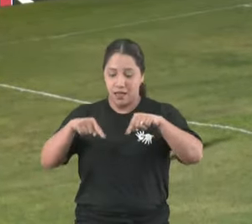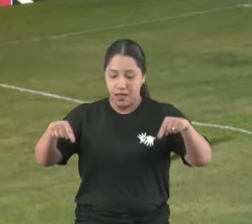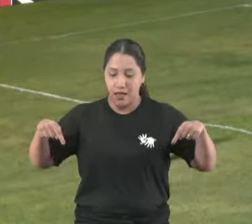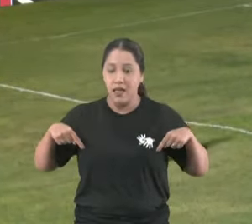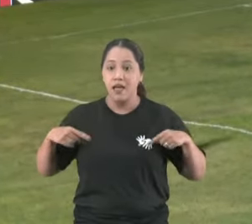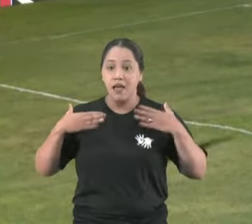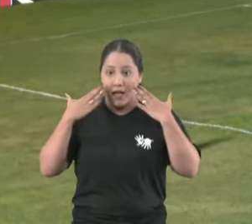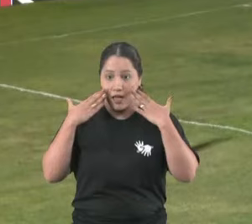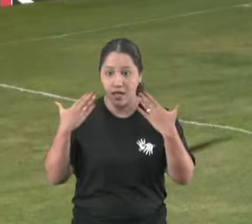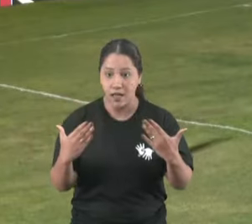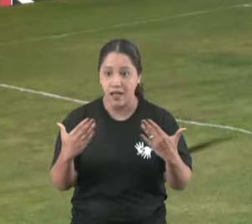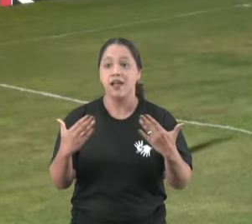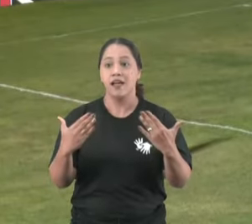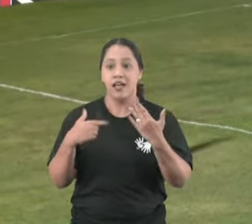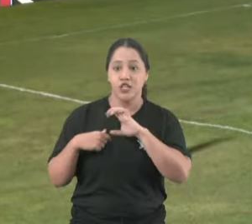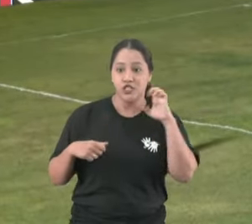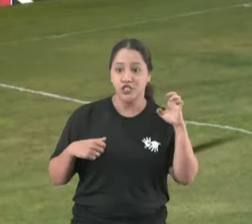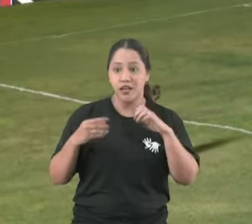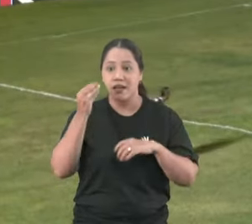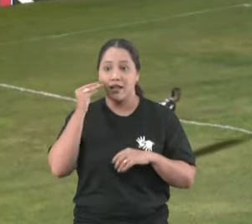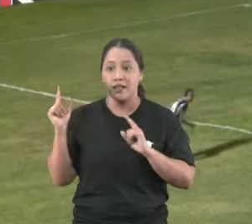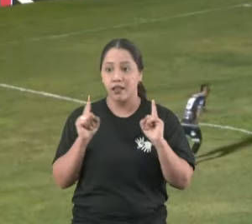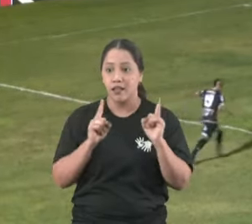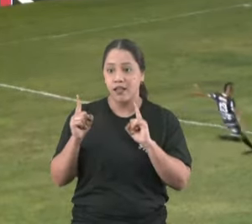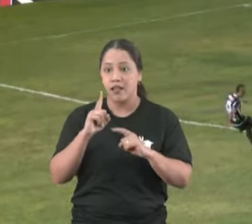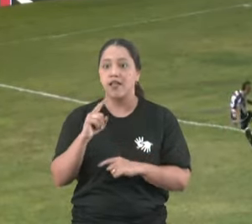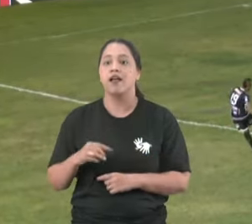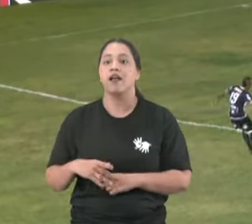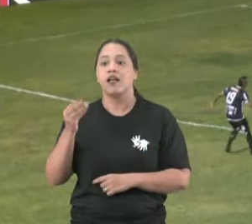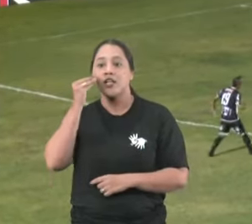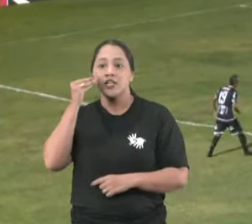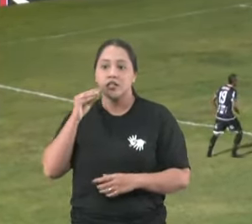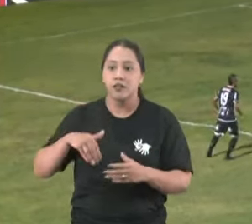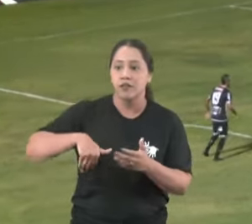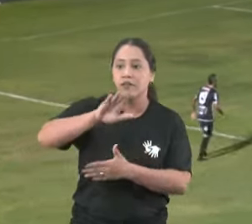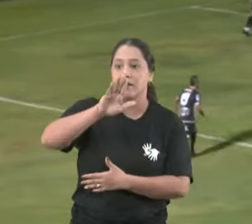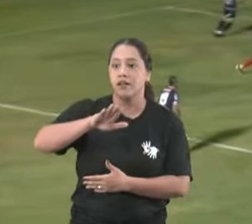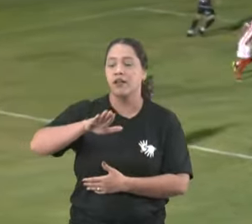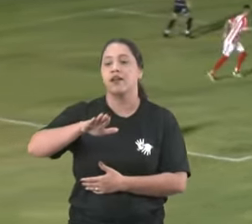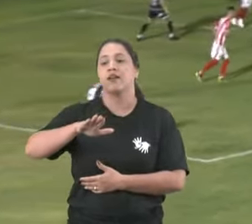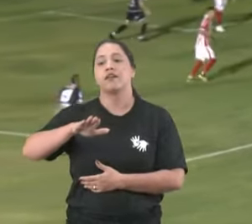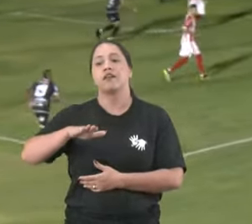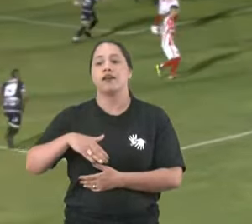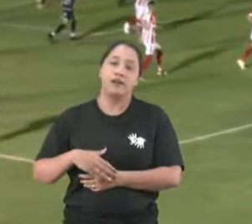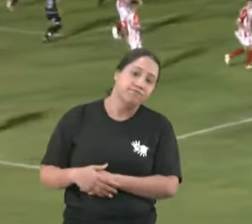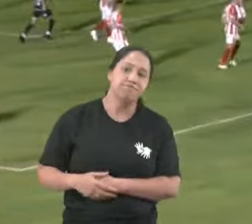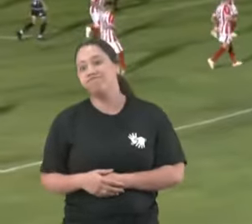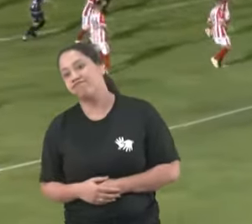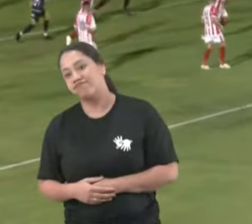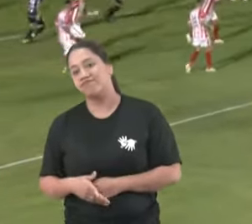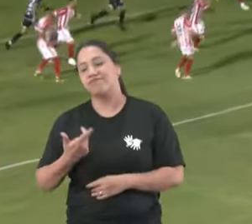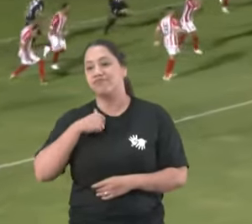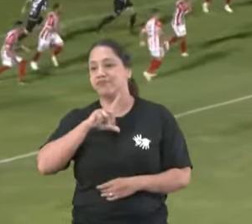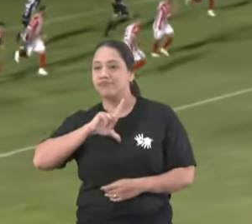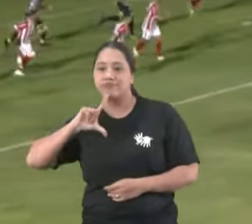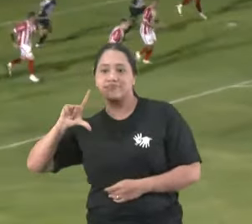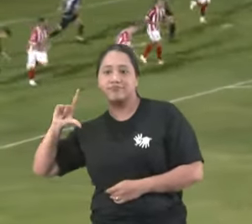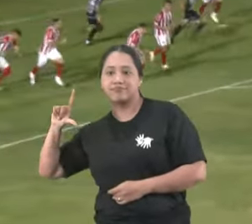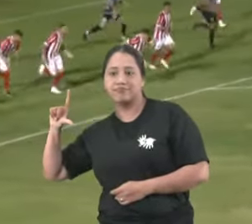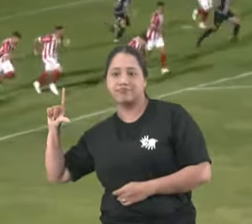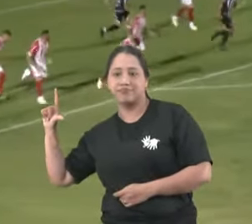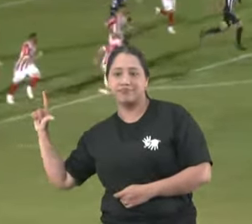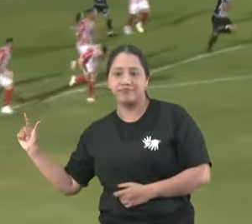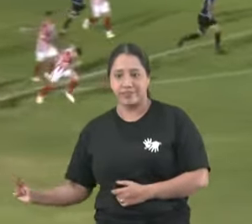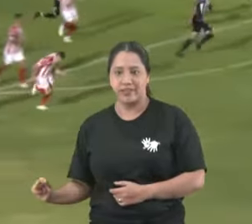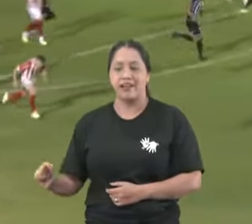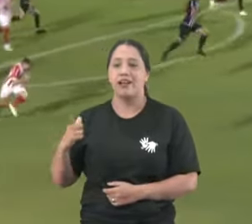bico da grande área, do lado esquerdo, Didira e Gabriel na bola. Dois caras apenas na barreira, vem Didira, corte de cabeça, sobra do Kellington, não.